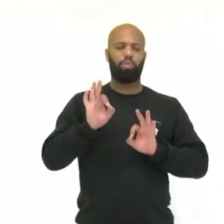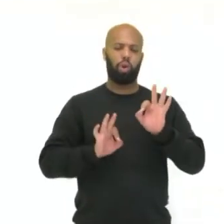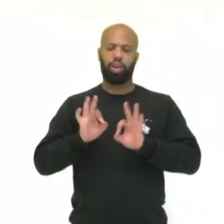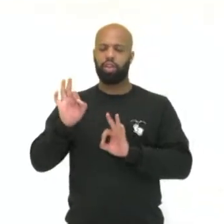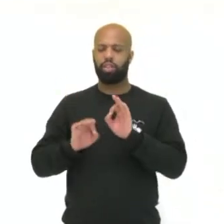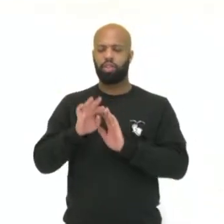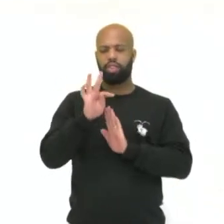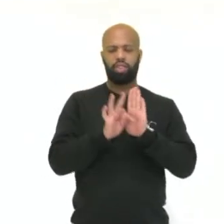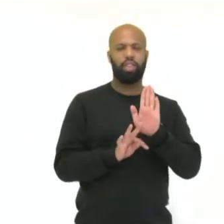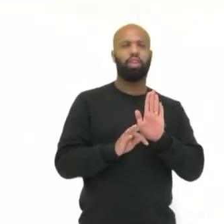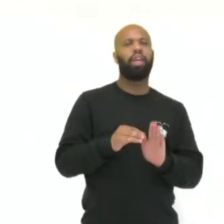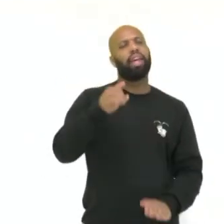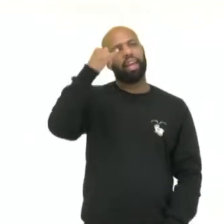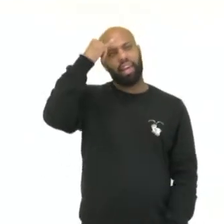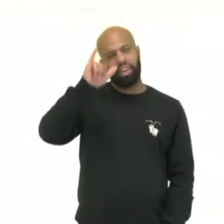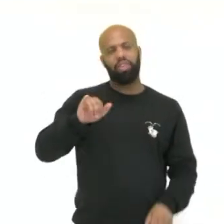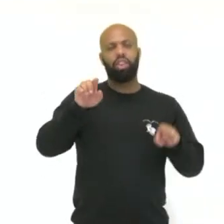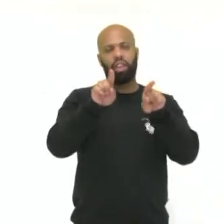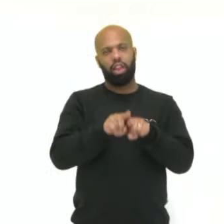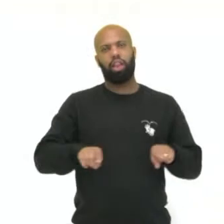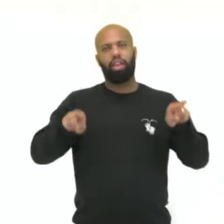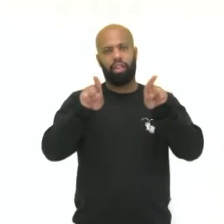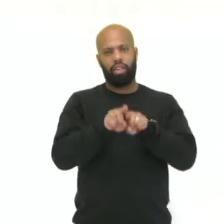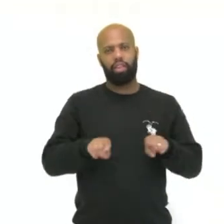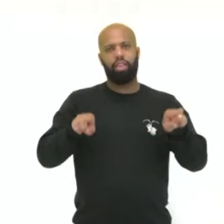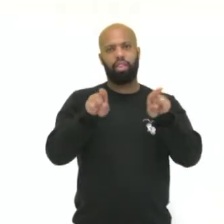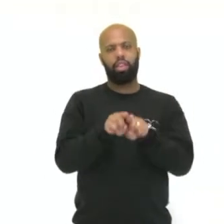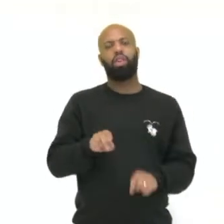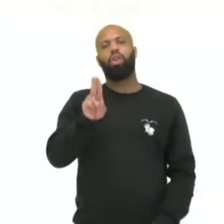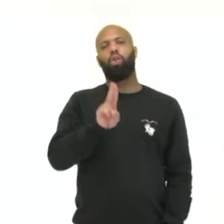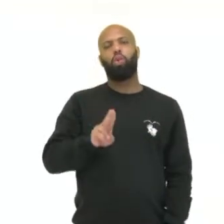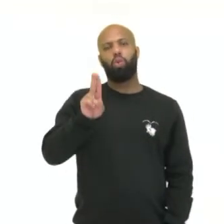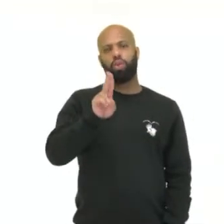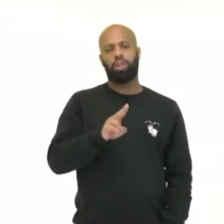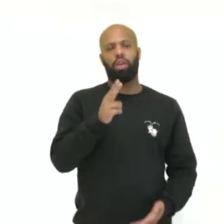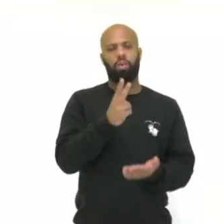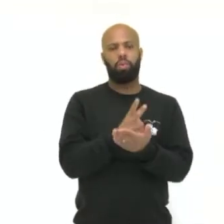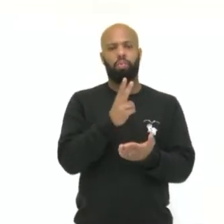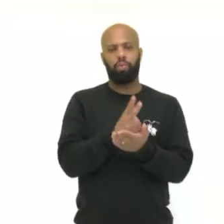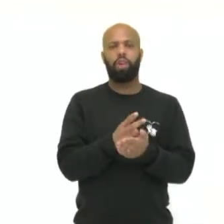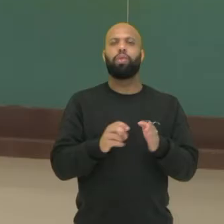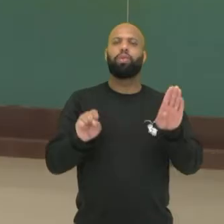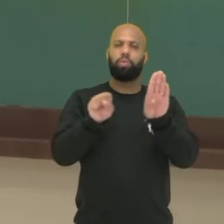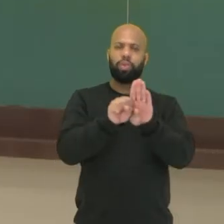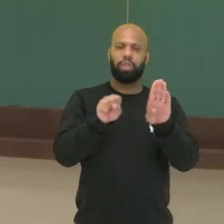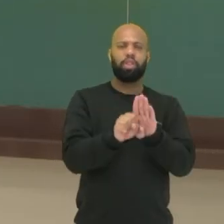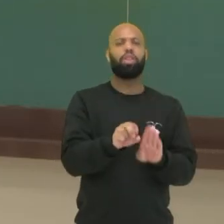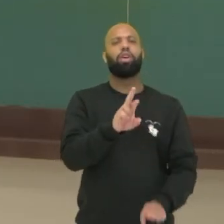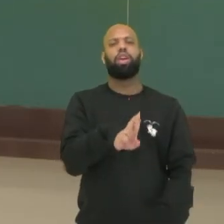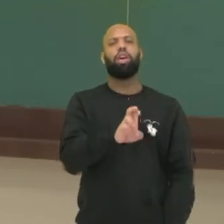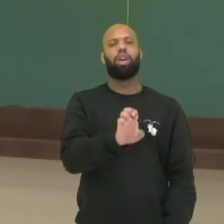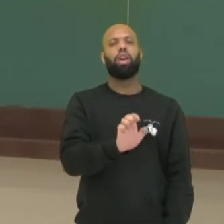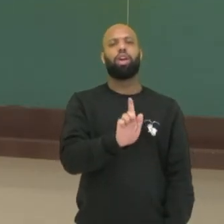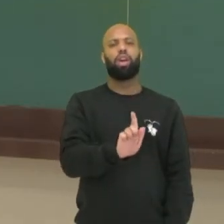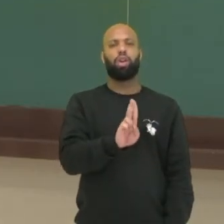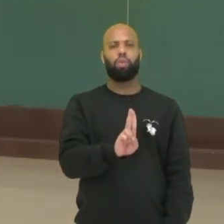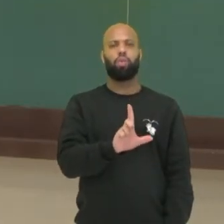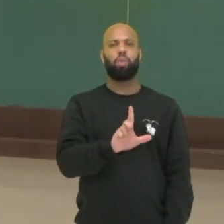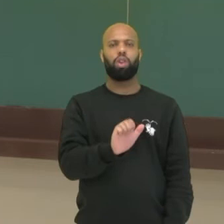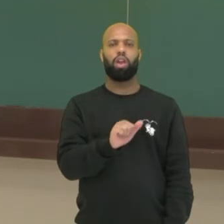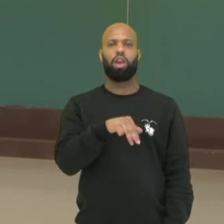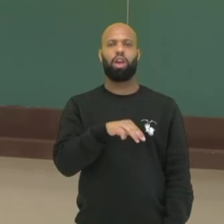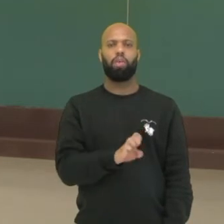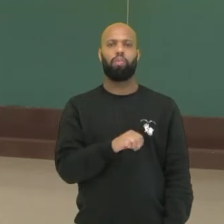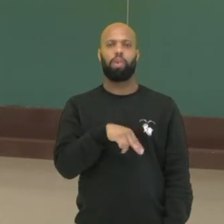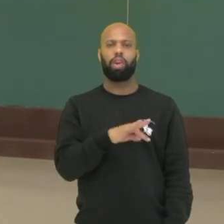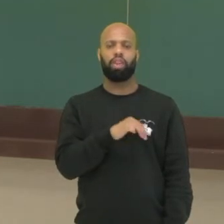evitando a necessidade de repetir o uso do substantivo regulamentação. Essa é a estratégia